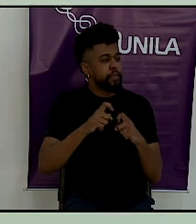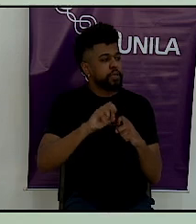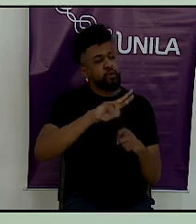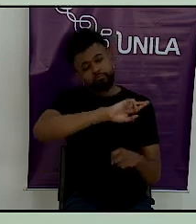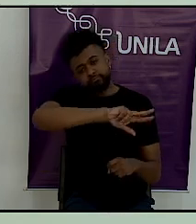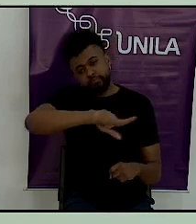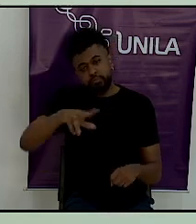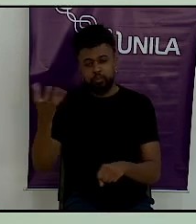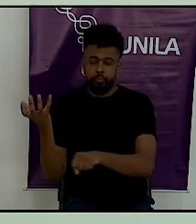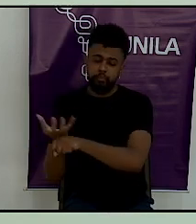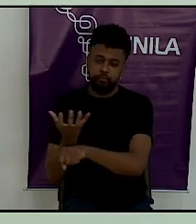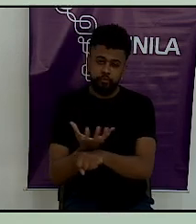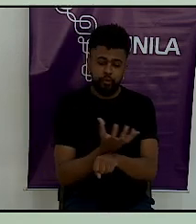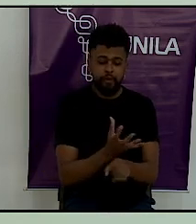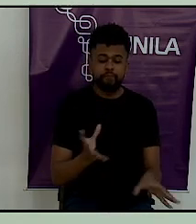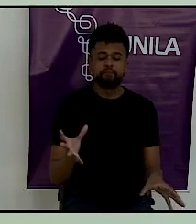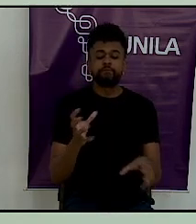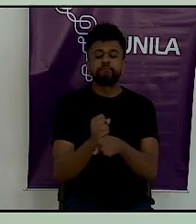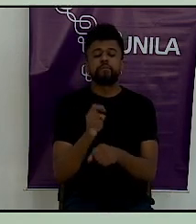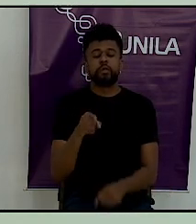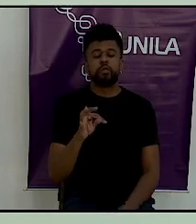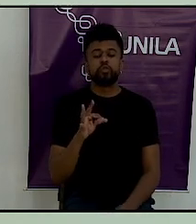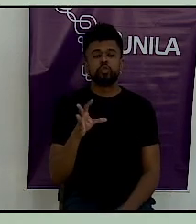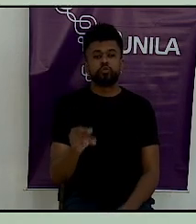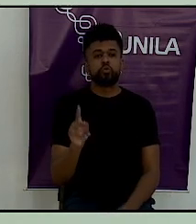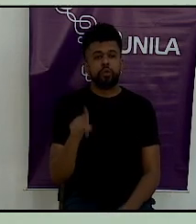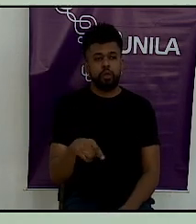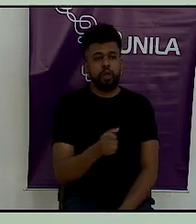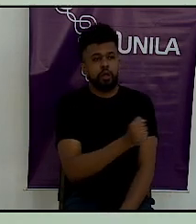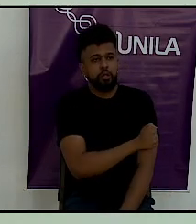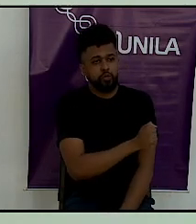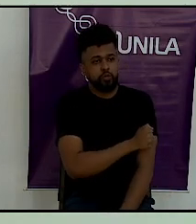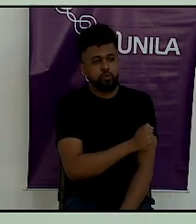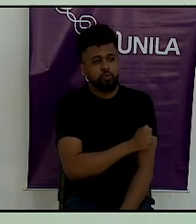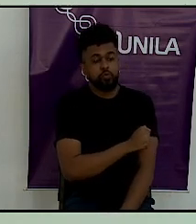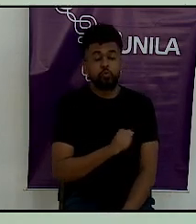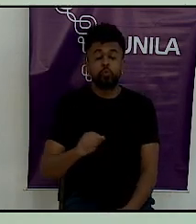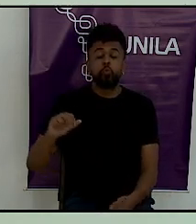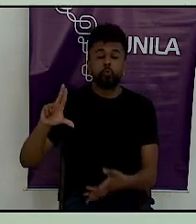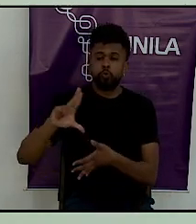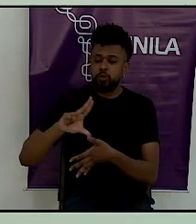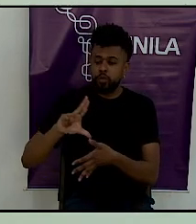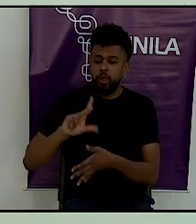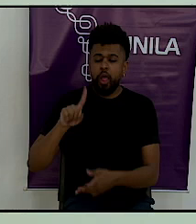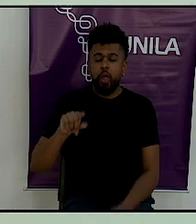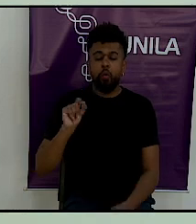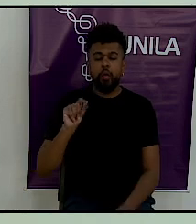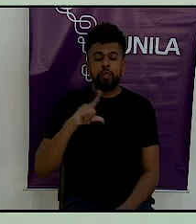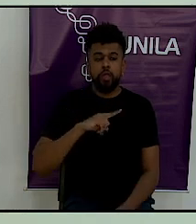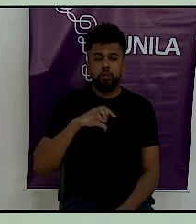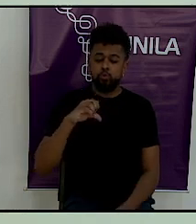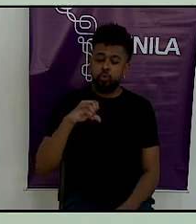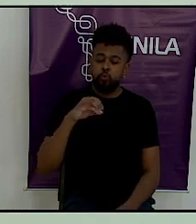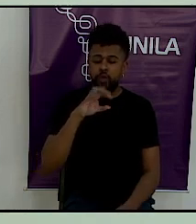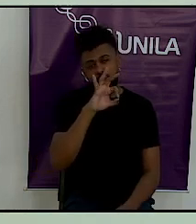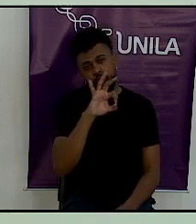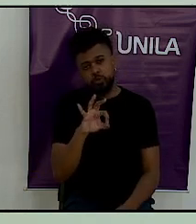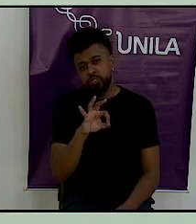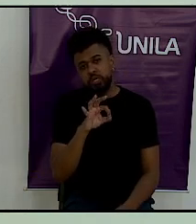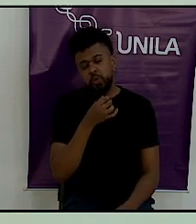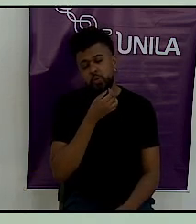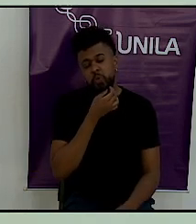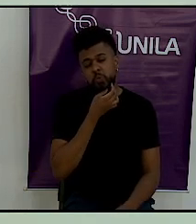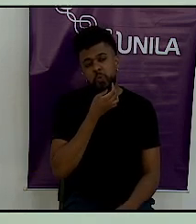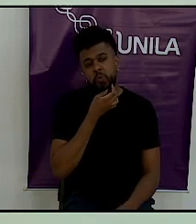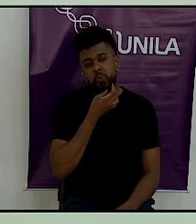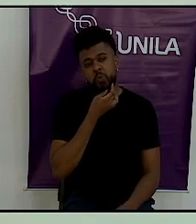de todos esses alunos equivalentes vai dar o aluno equivalente da UNILA, e é o que vai 90%